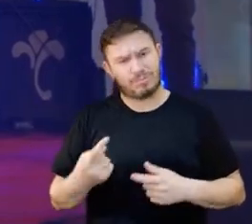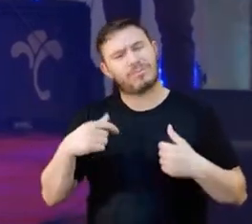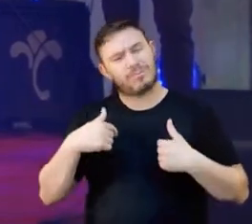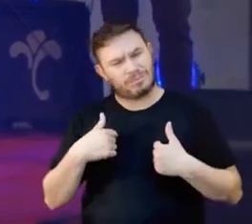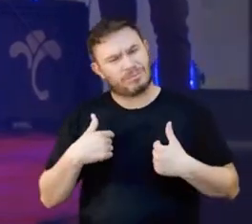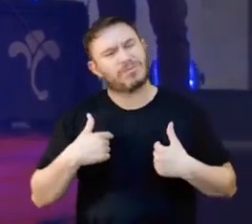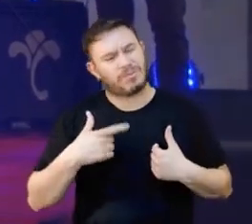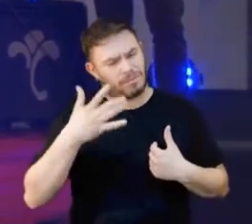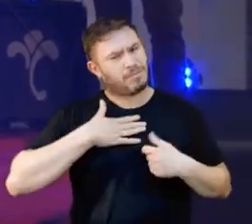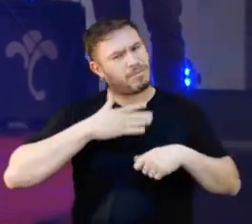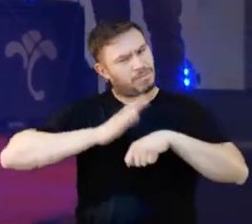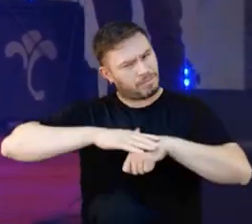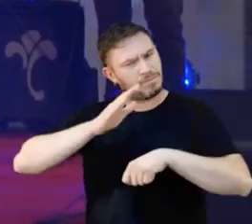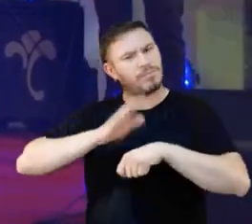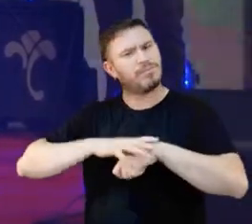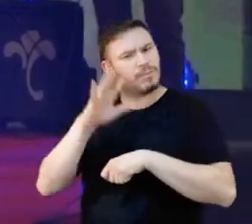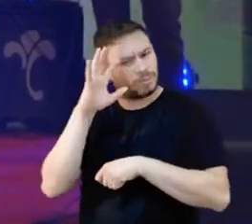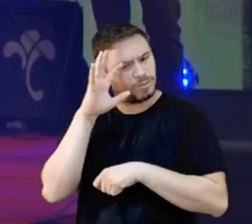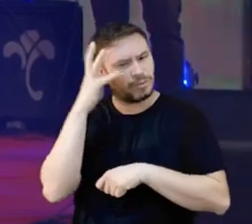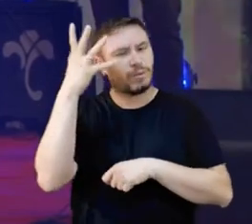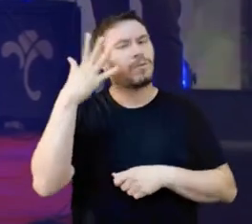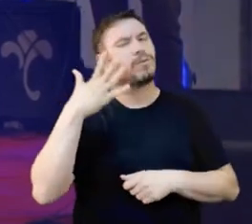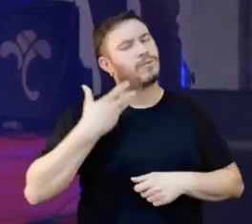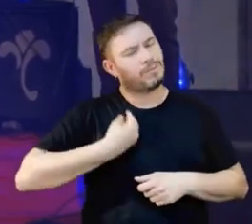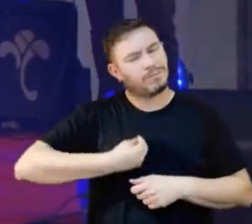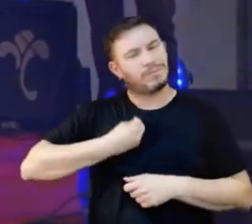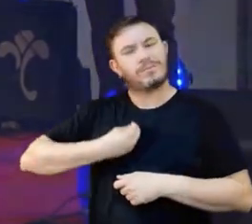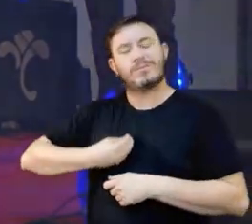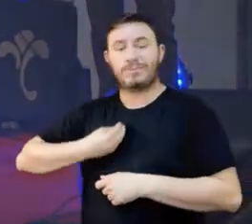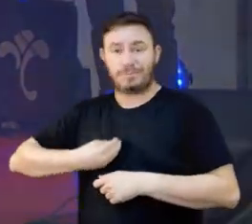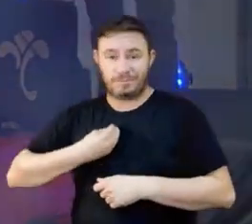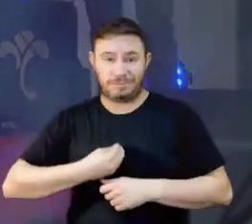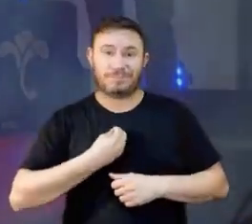Deixem que eu decido a minha vida.